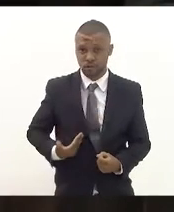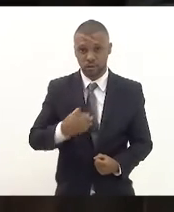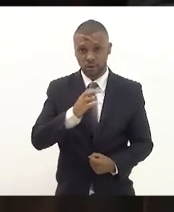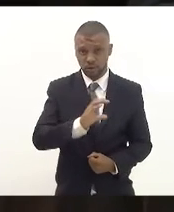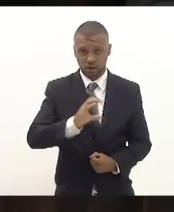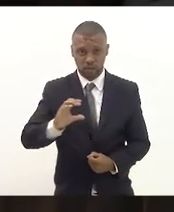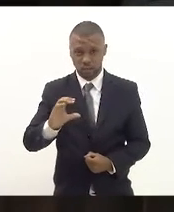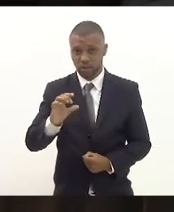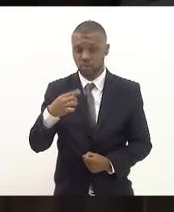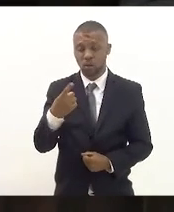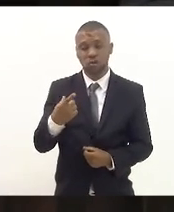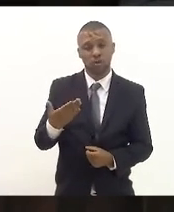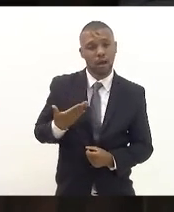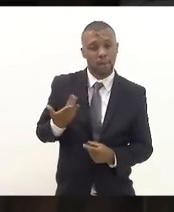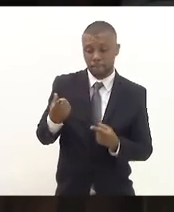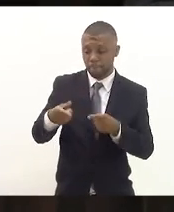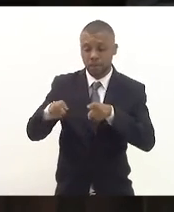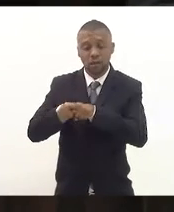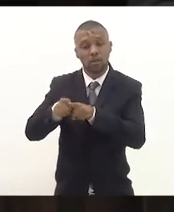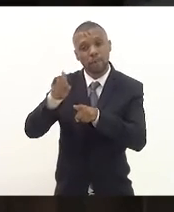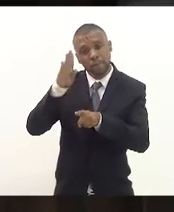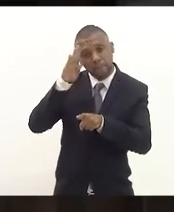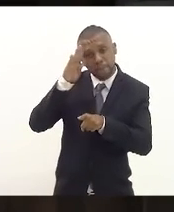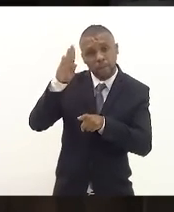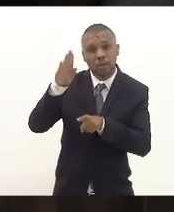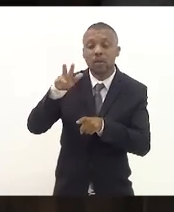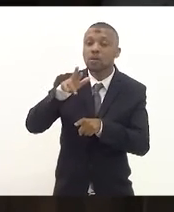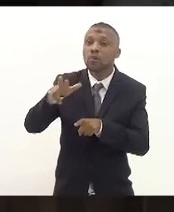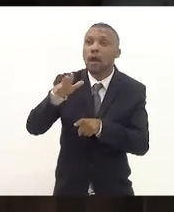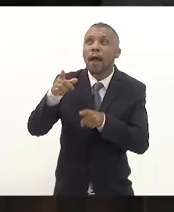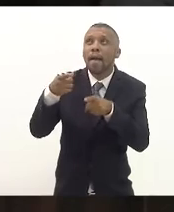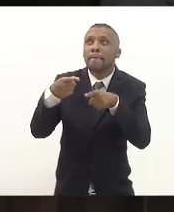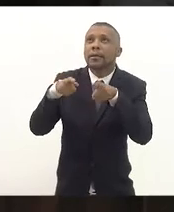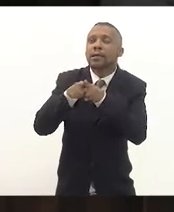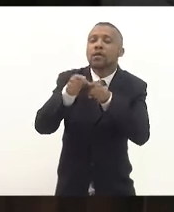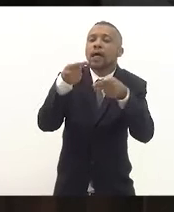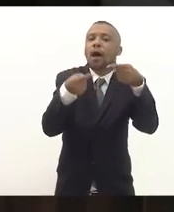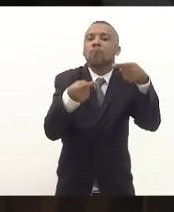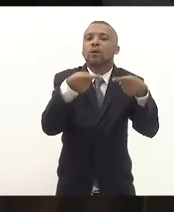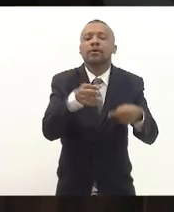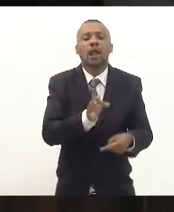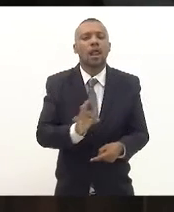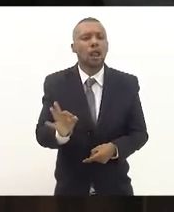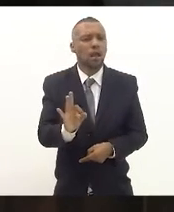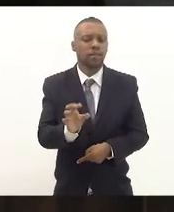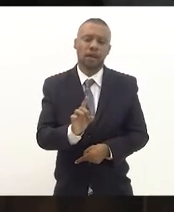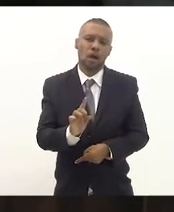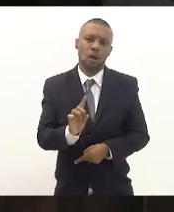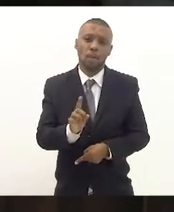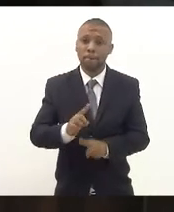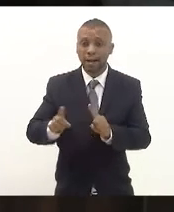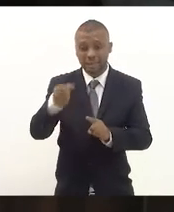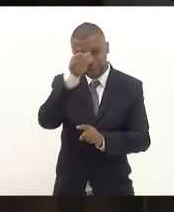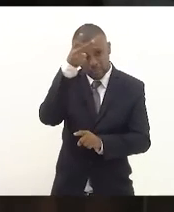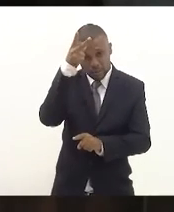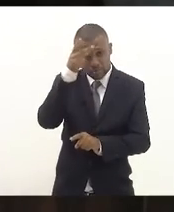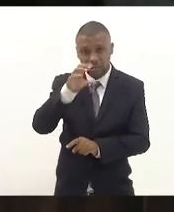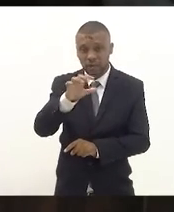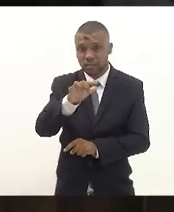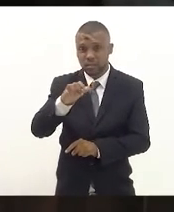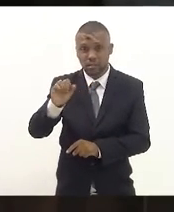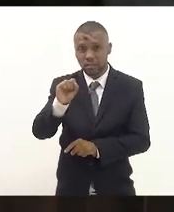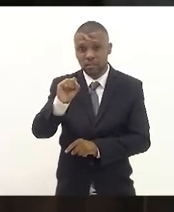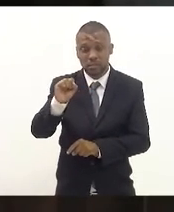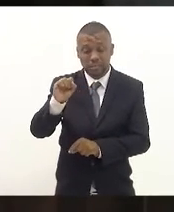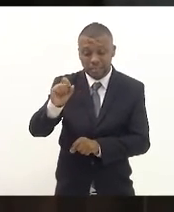Castro que o nosso parceiro principalmente não parceiro da política eu parceiro da cidade de Duque de Caxias